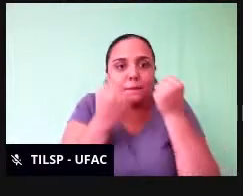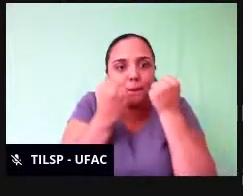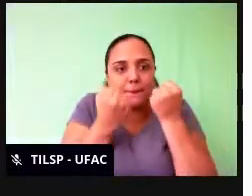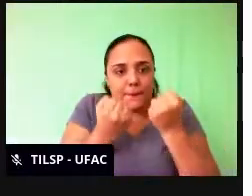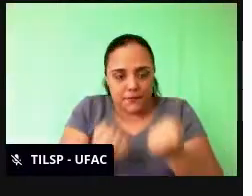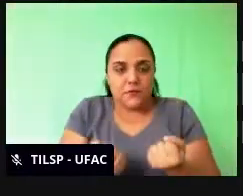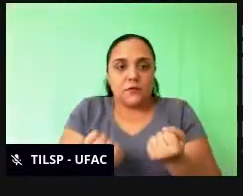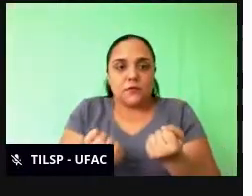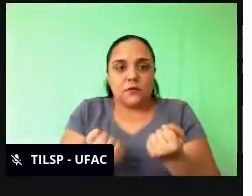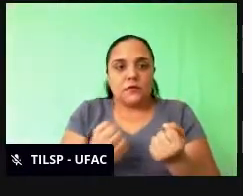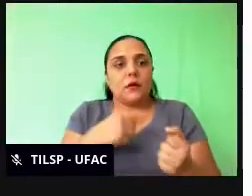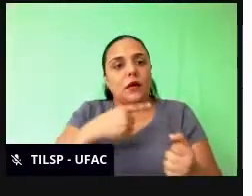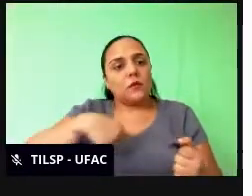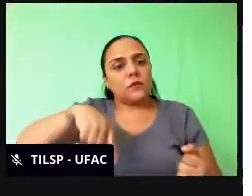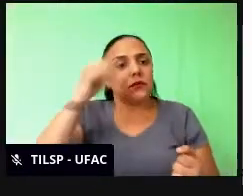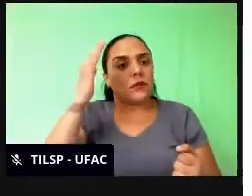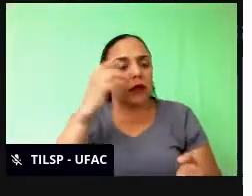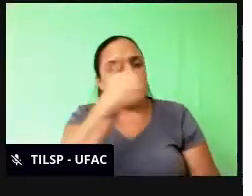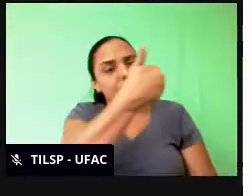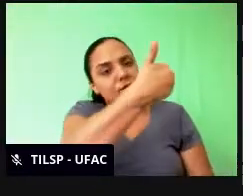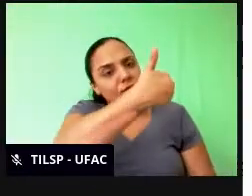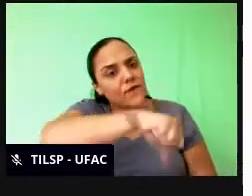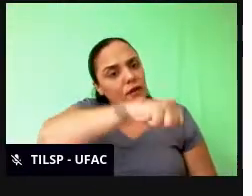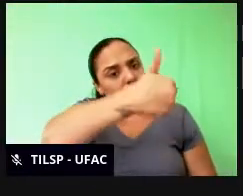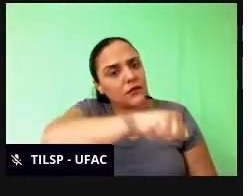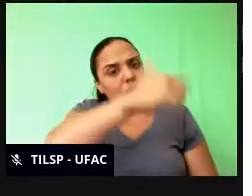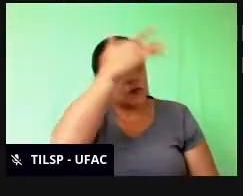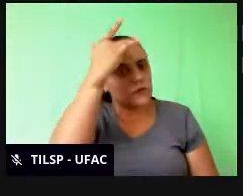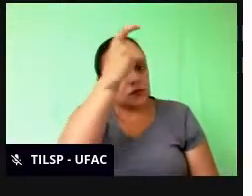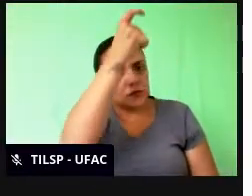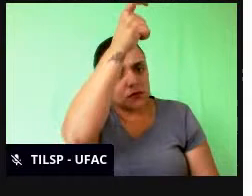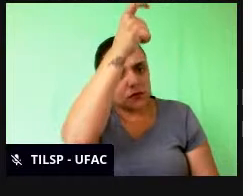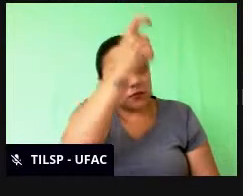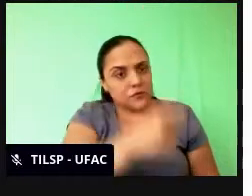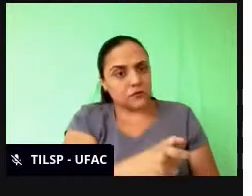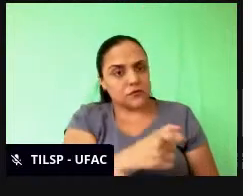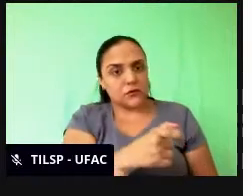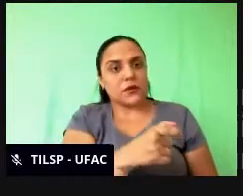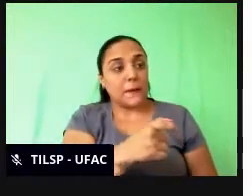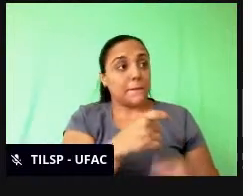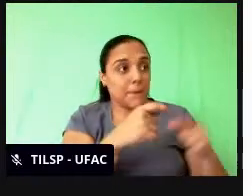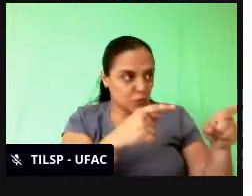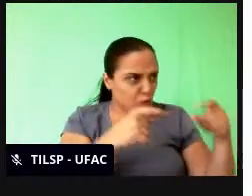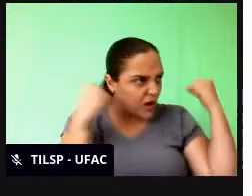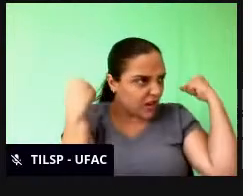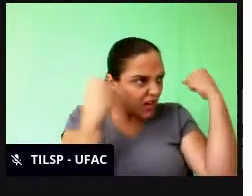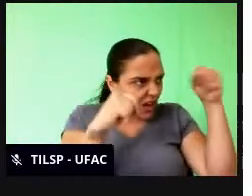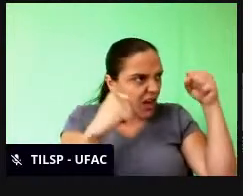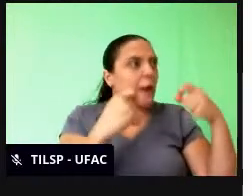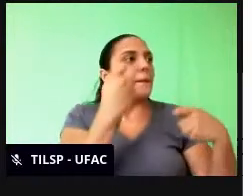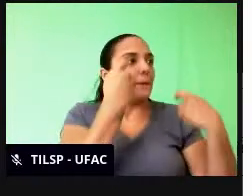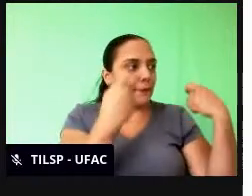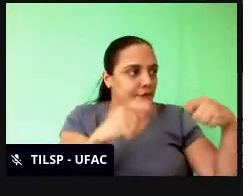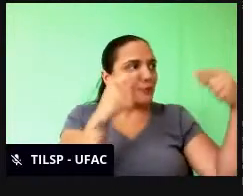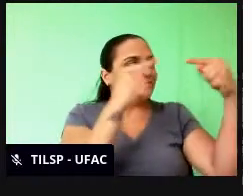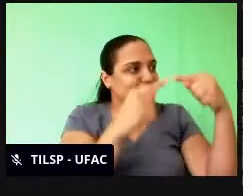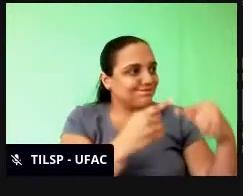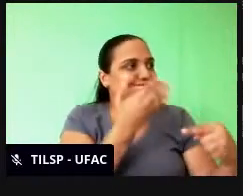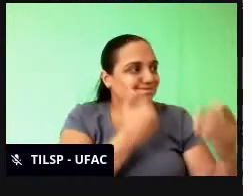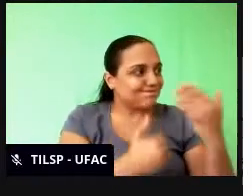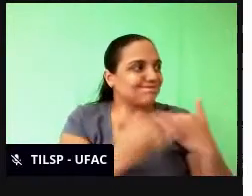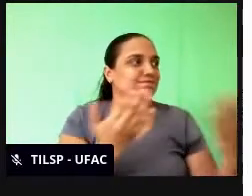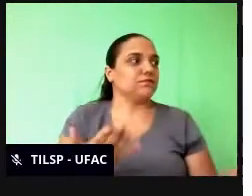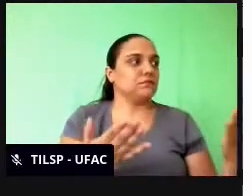E, claro, quando a gente avalia aqueles indivíduos que têm uma alta demanda energética, isso é um grande problema. Então, para